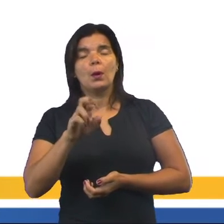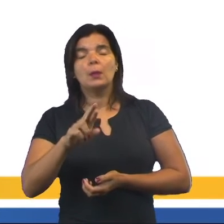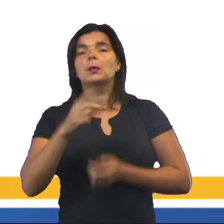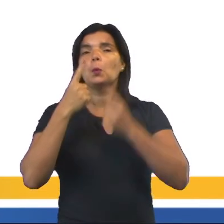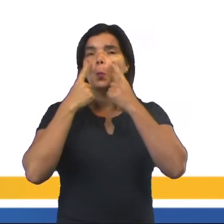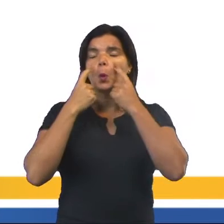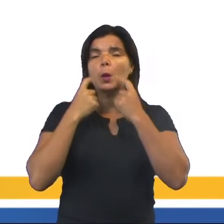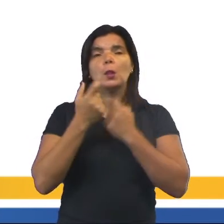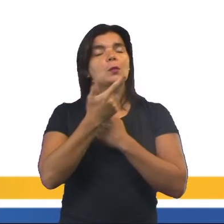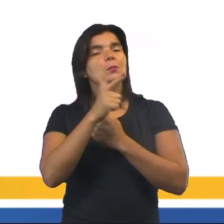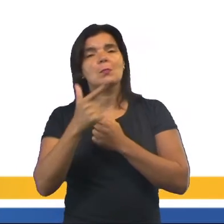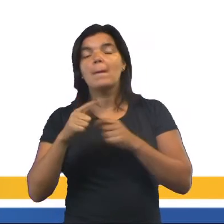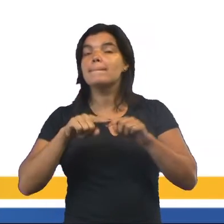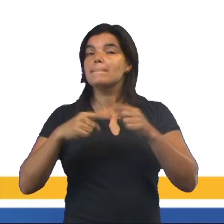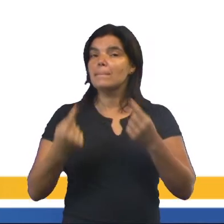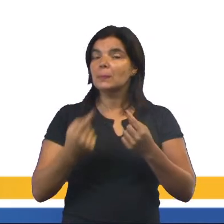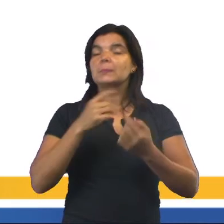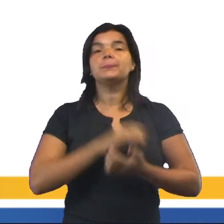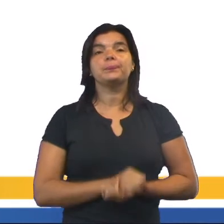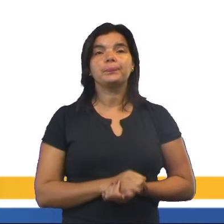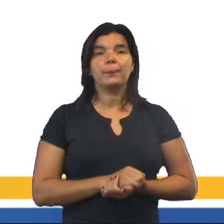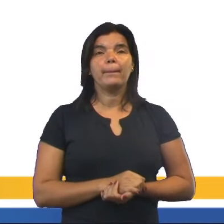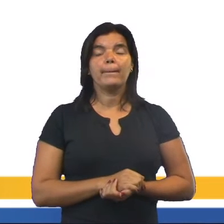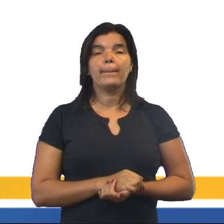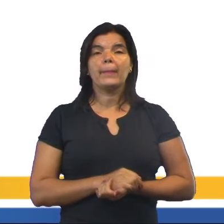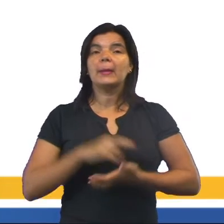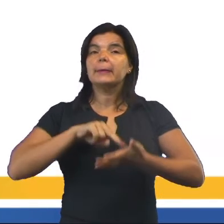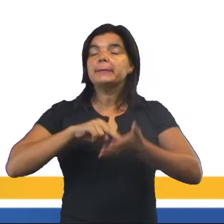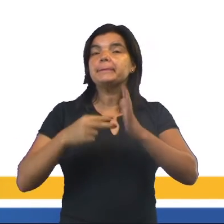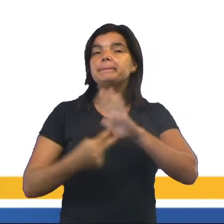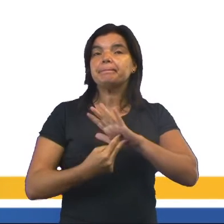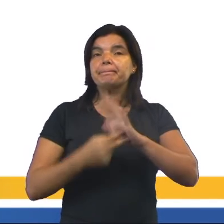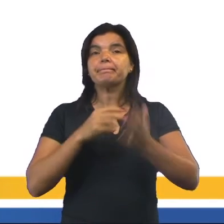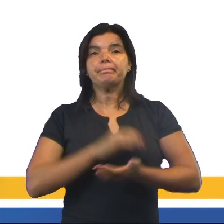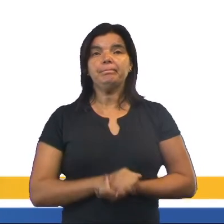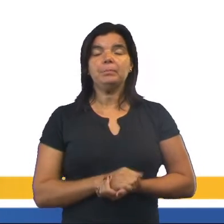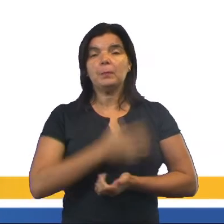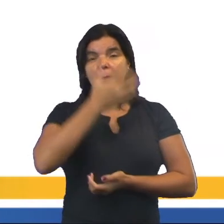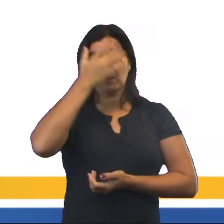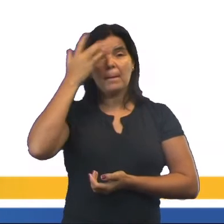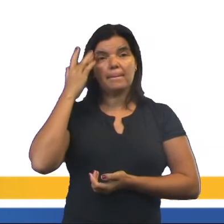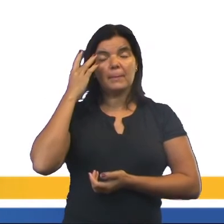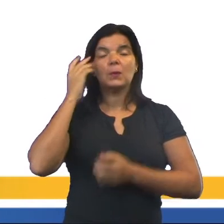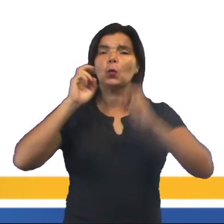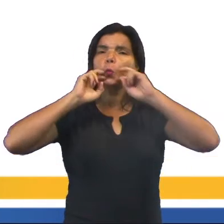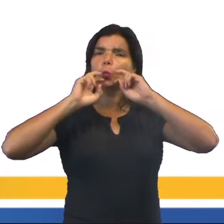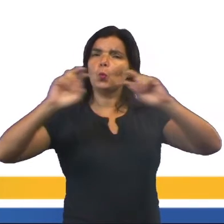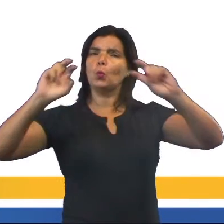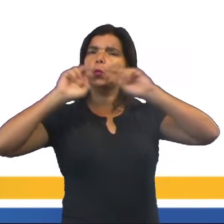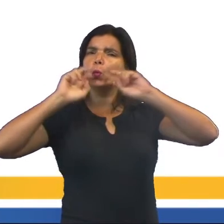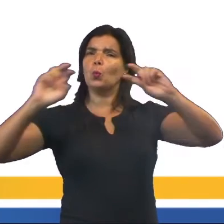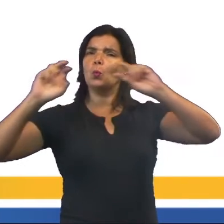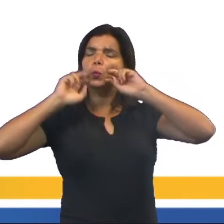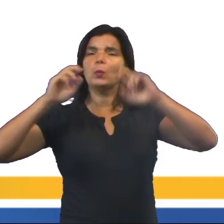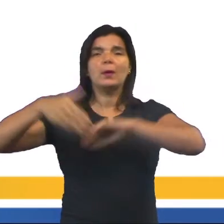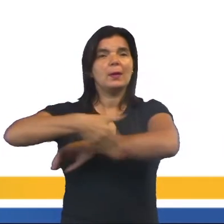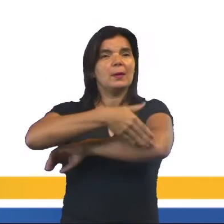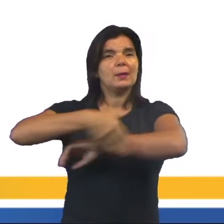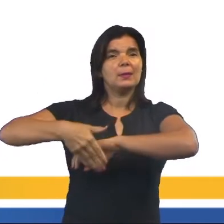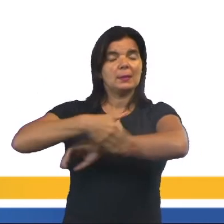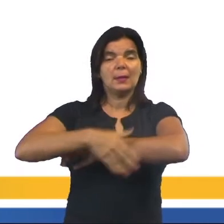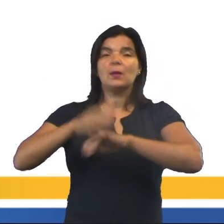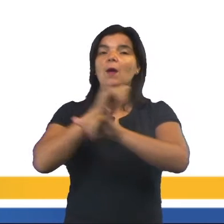significa chorar, mas neste caso, town crier significa a pessoa que gritava na rua, dando